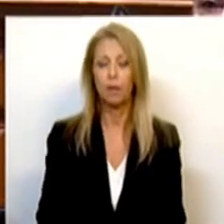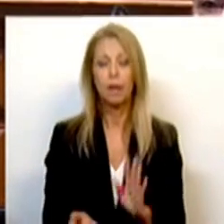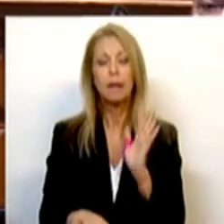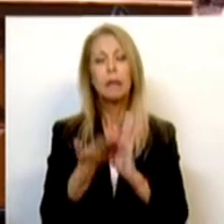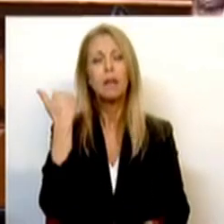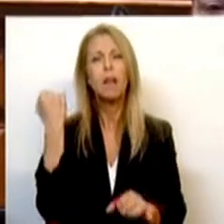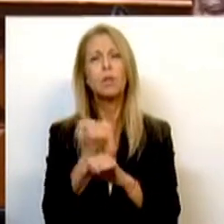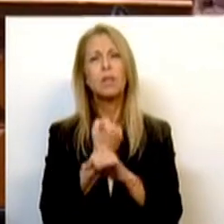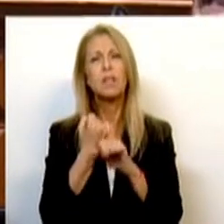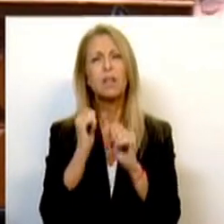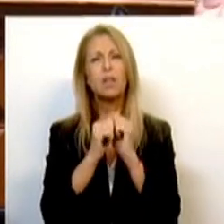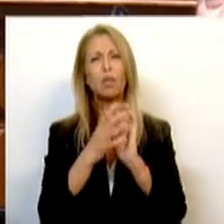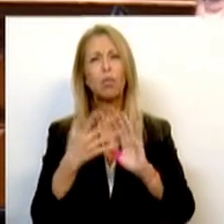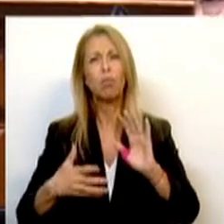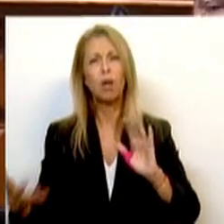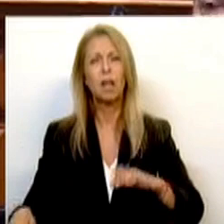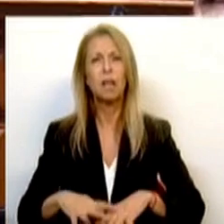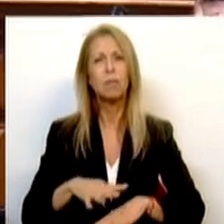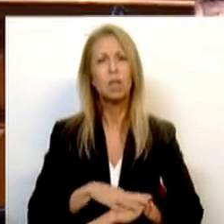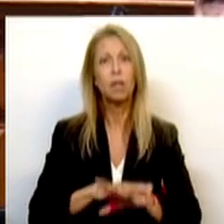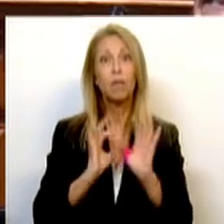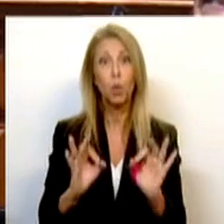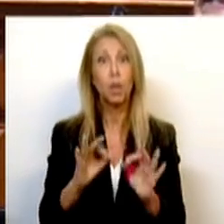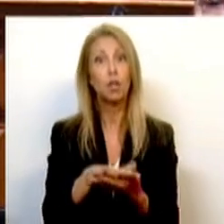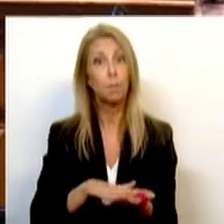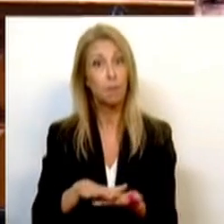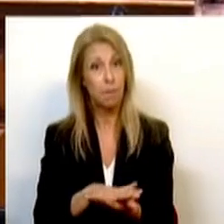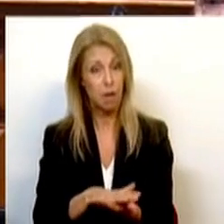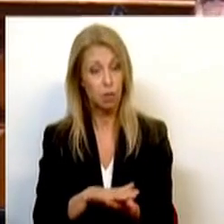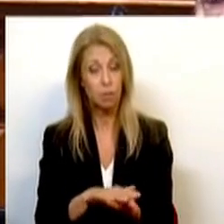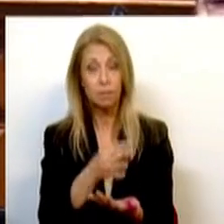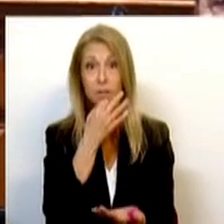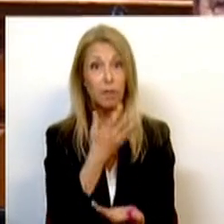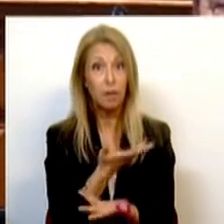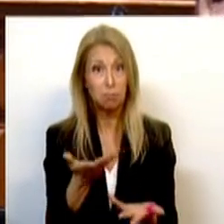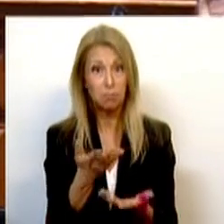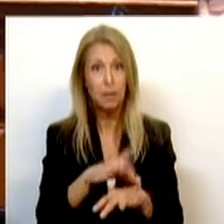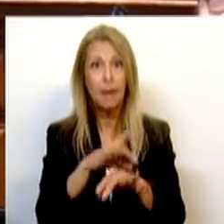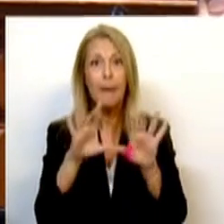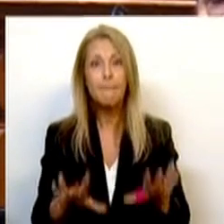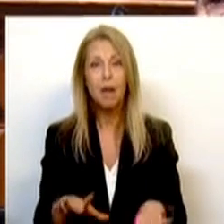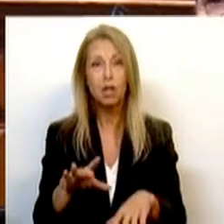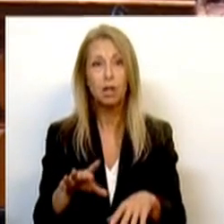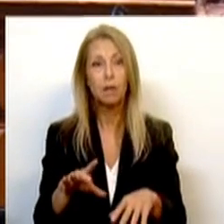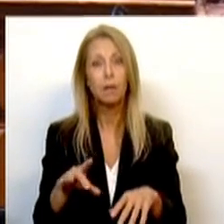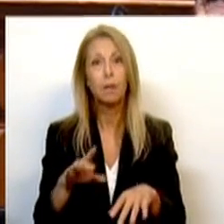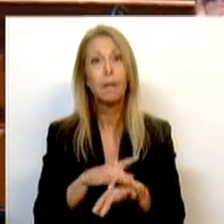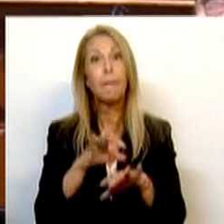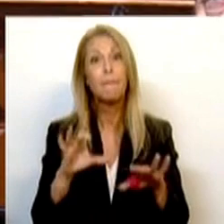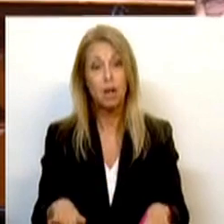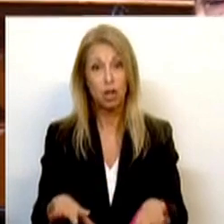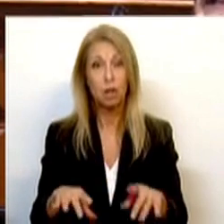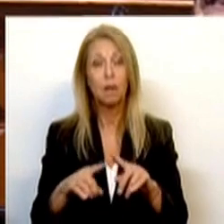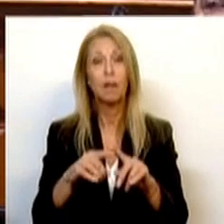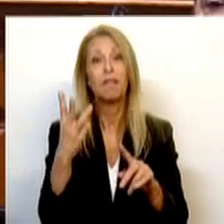serviços burocráticos e administrativos dos cuidados primários. Refiro-me às baixas médicas com menos de 3 dias,